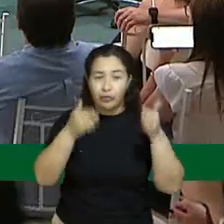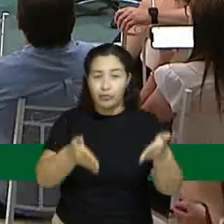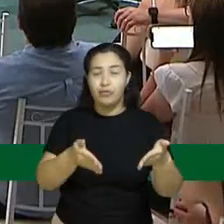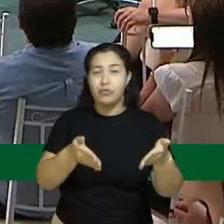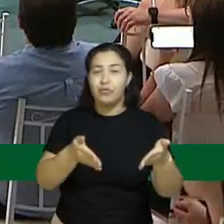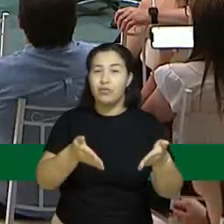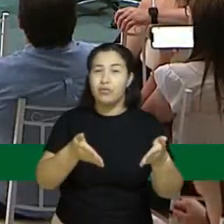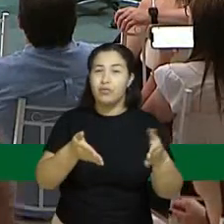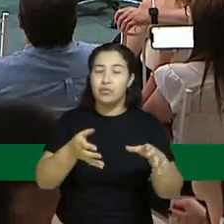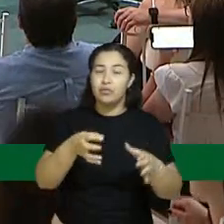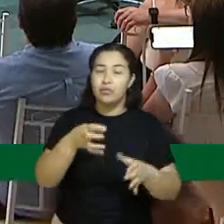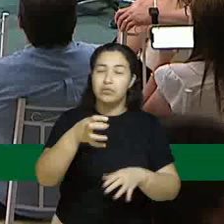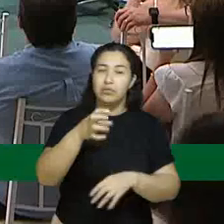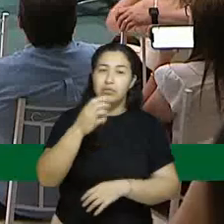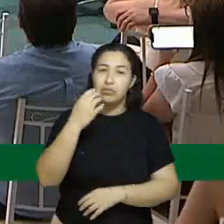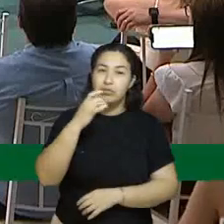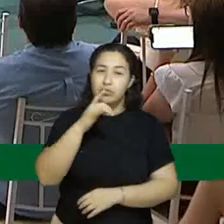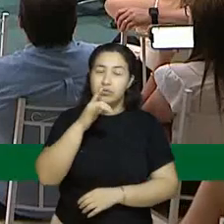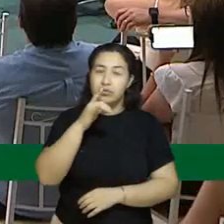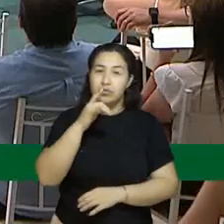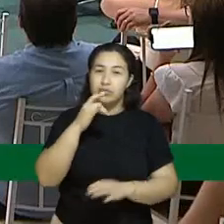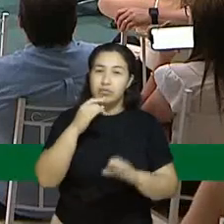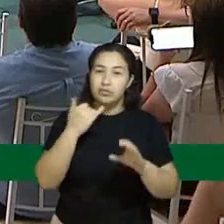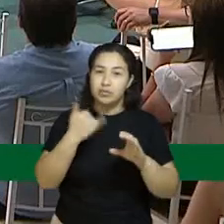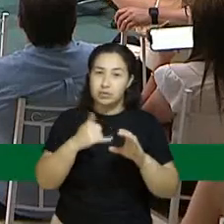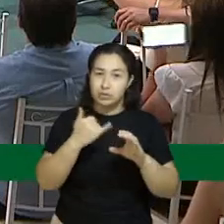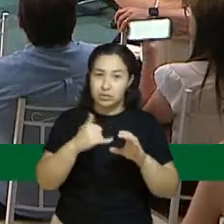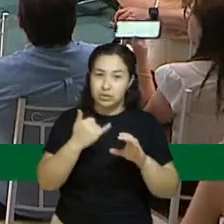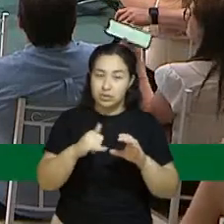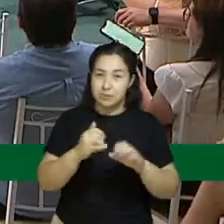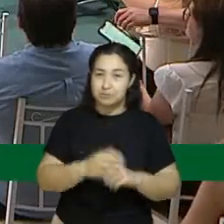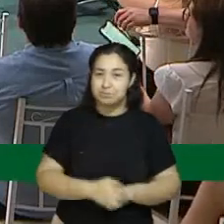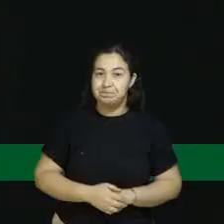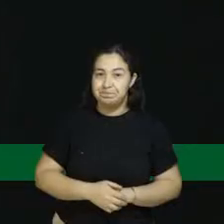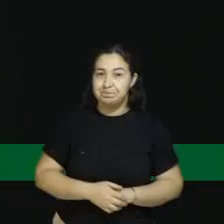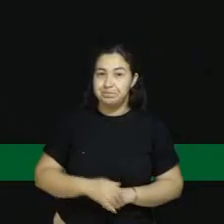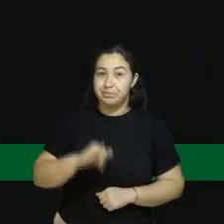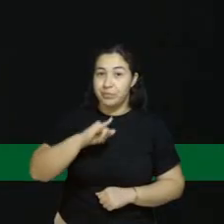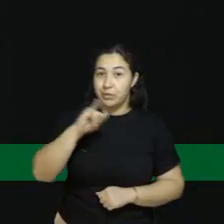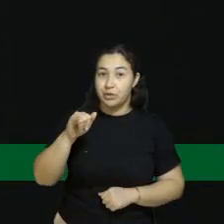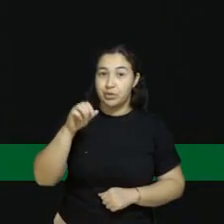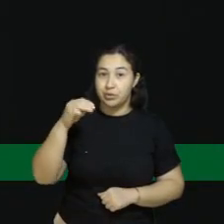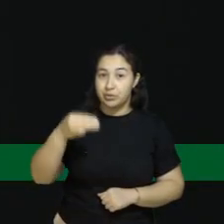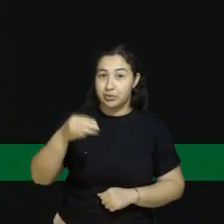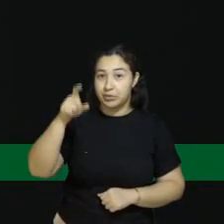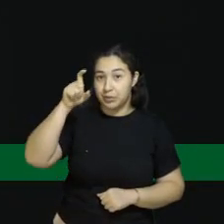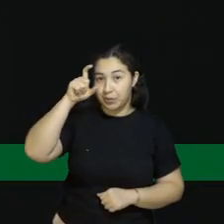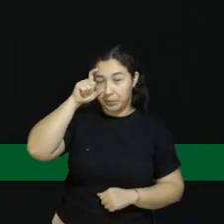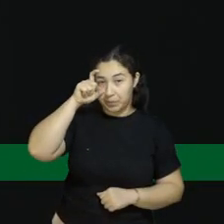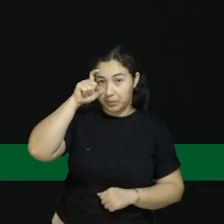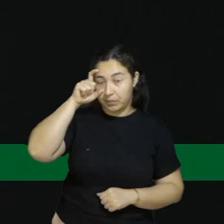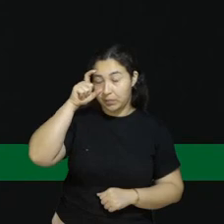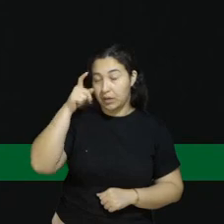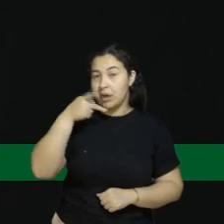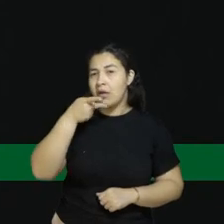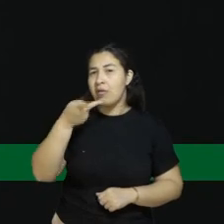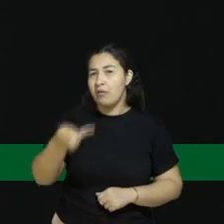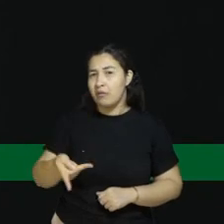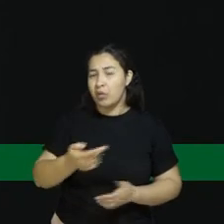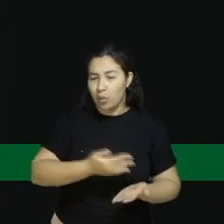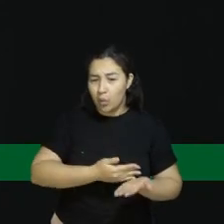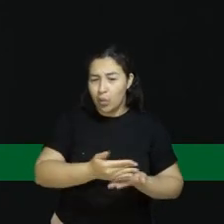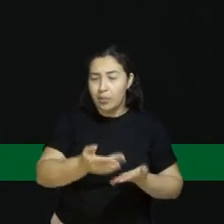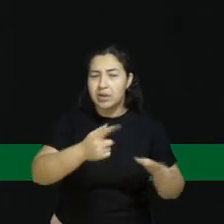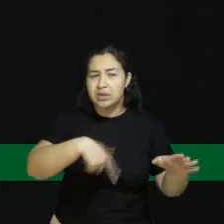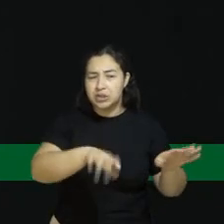né? O governador Jorginho Melo, no início do seu governo, solicitou que a Celesc fizesse um planejamento, né, para melhorar a qualidade de